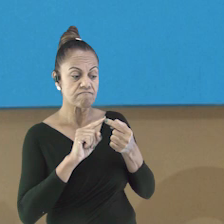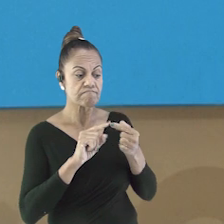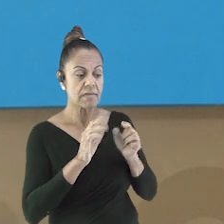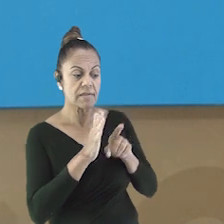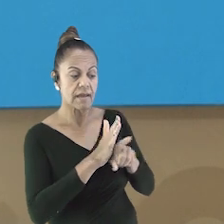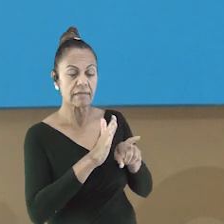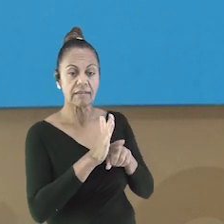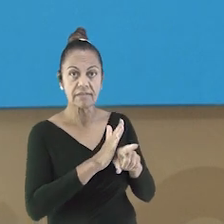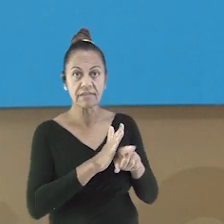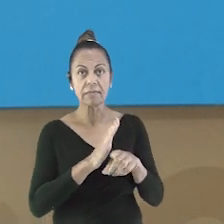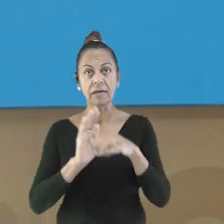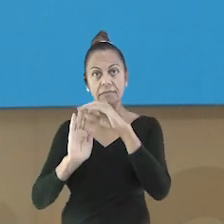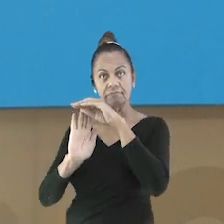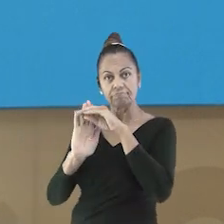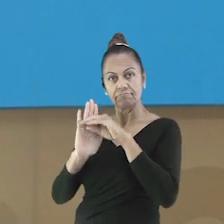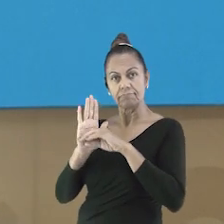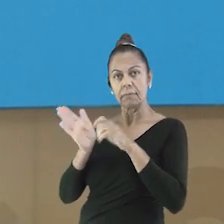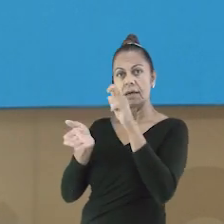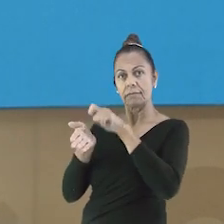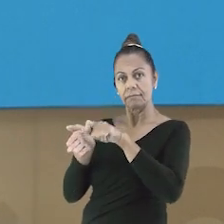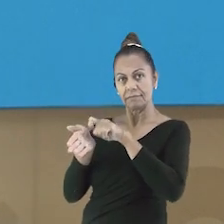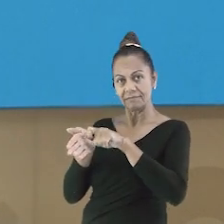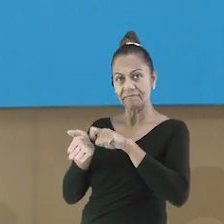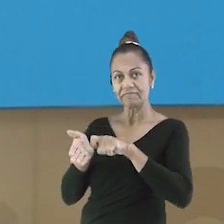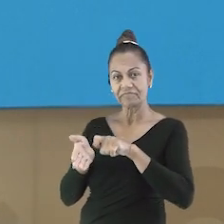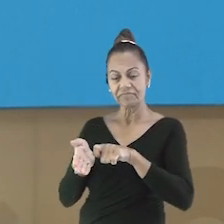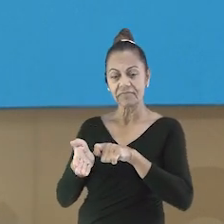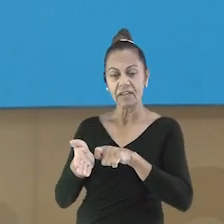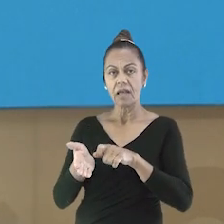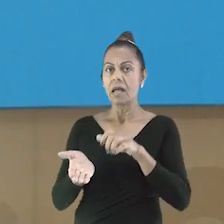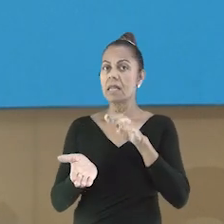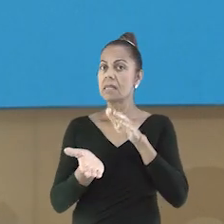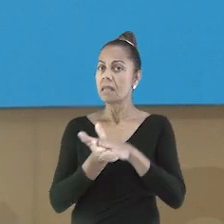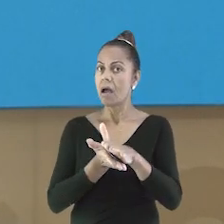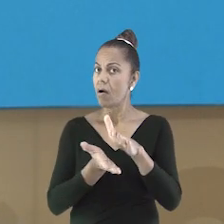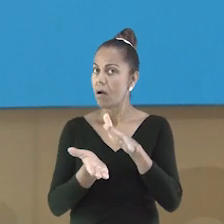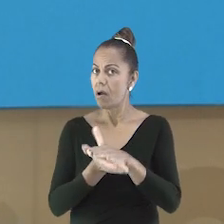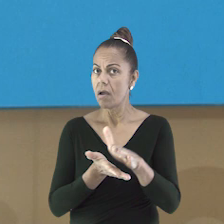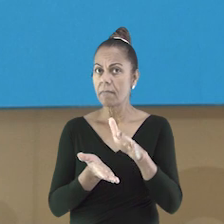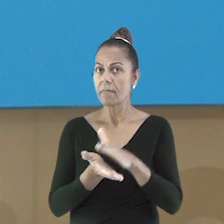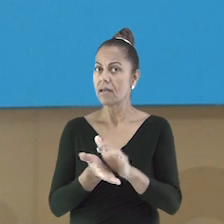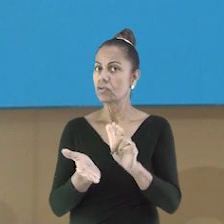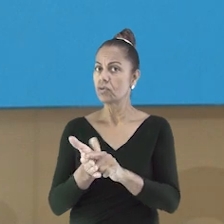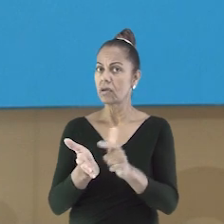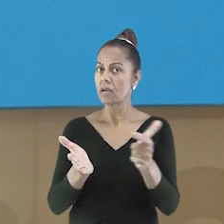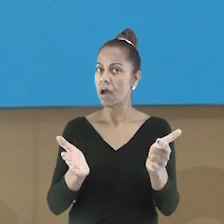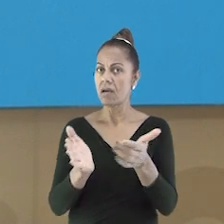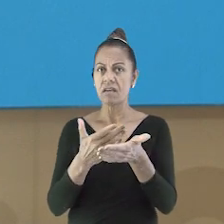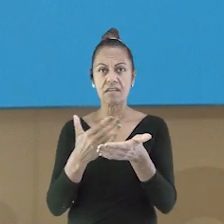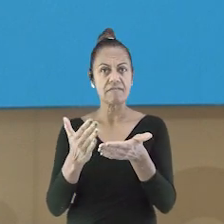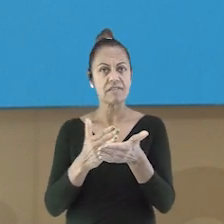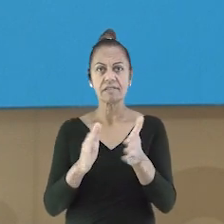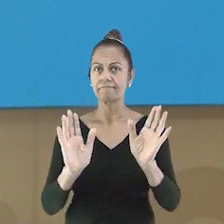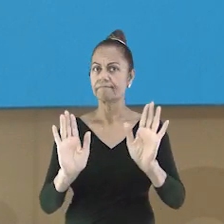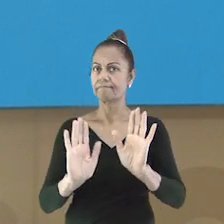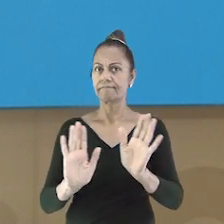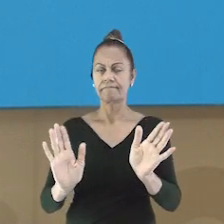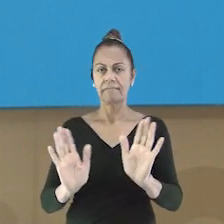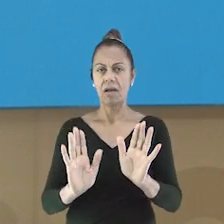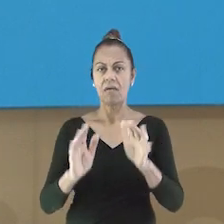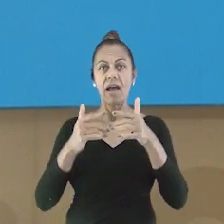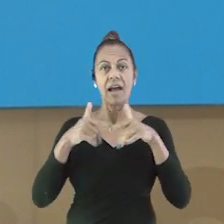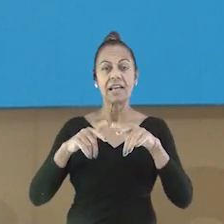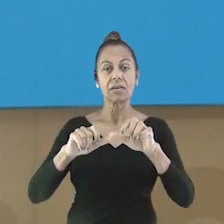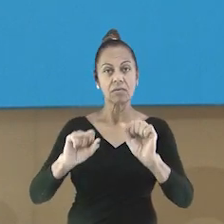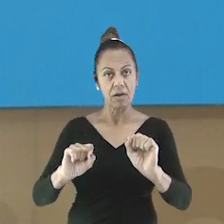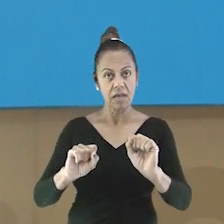entrevistador relacionadas ao perfil do entrevistado. A entrevista de emprego não é impressa, não é